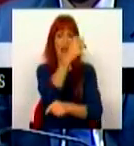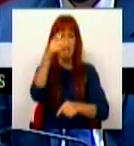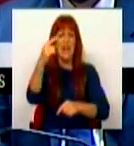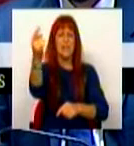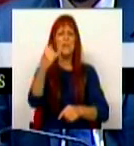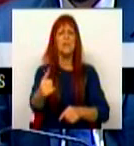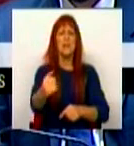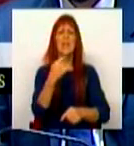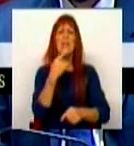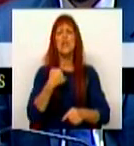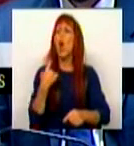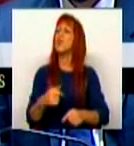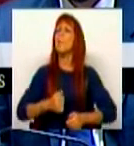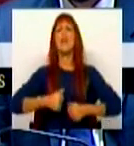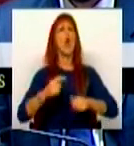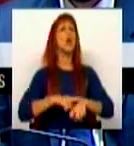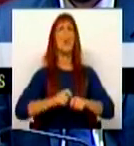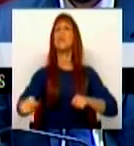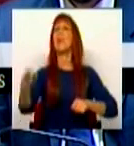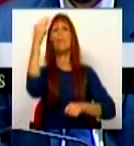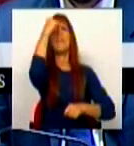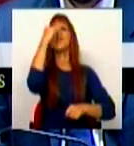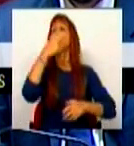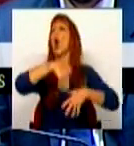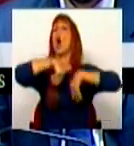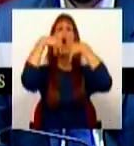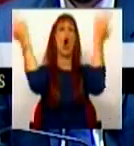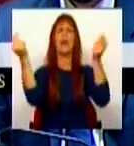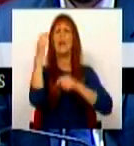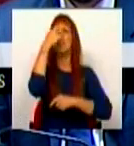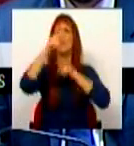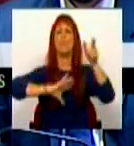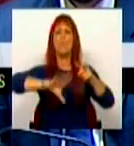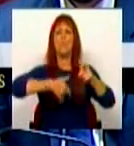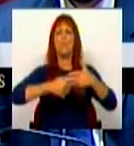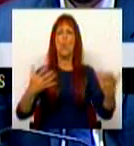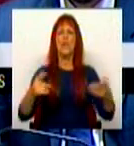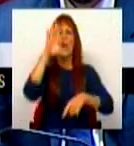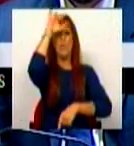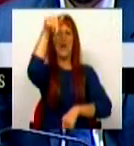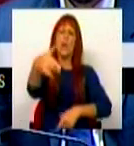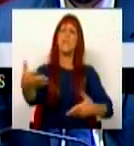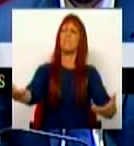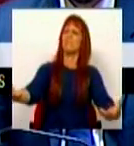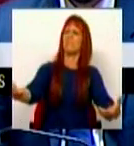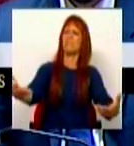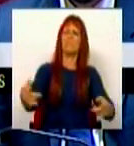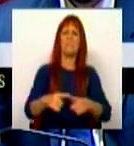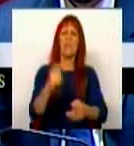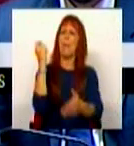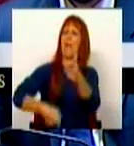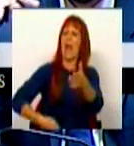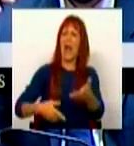diz que temos o melhor período da história da humanidade e que este governo foi